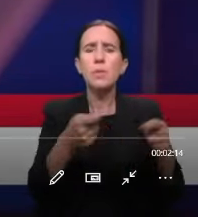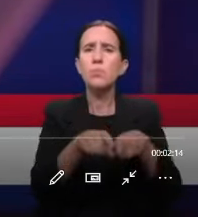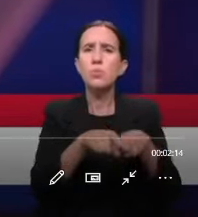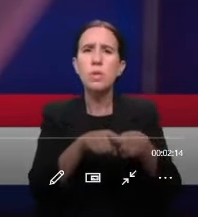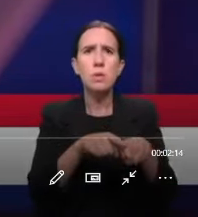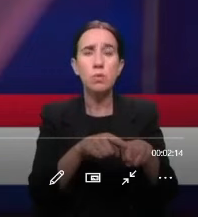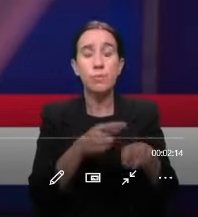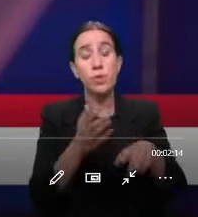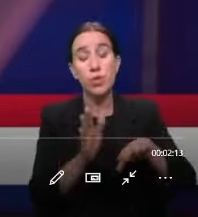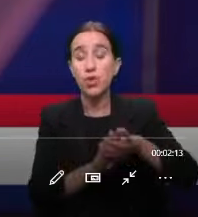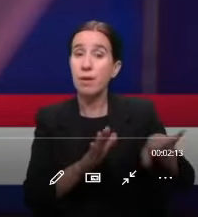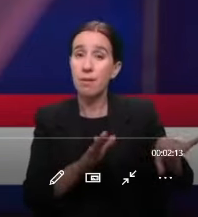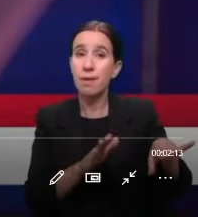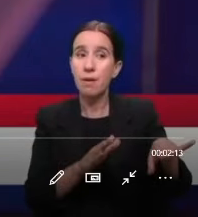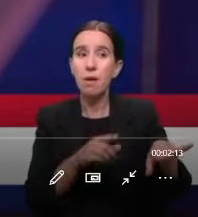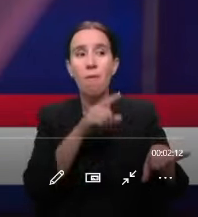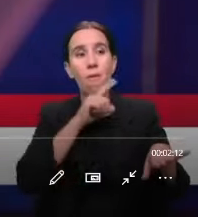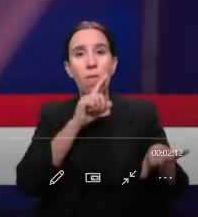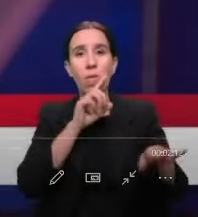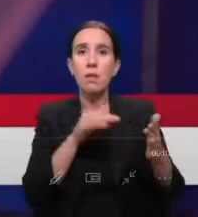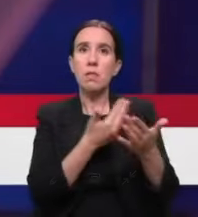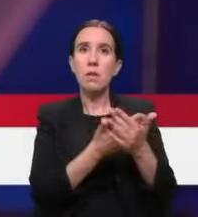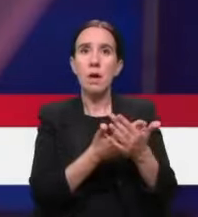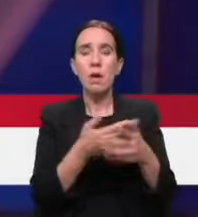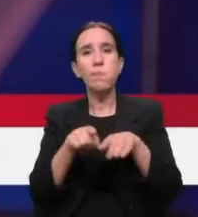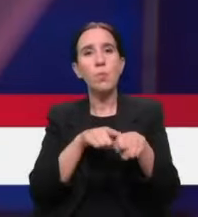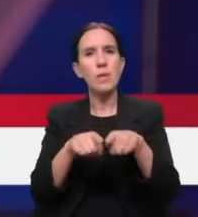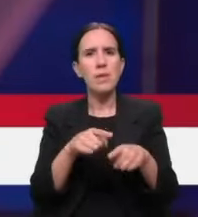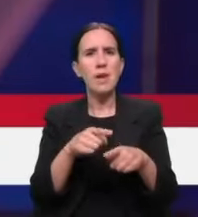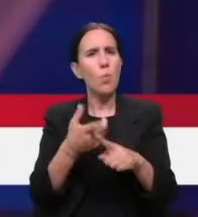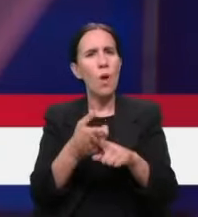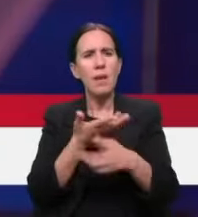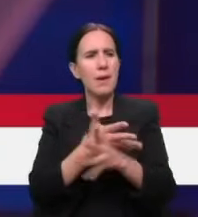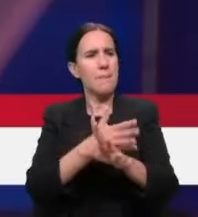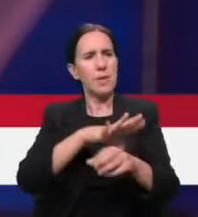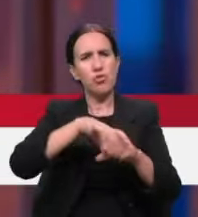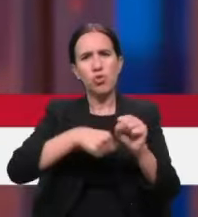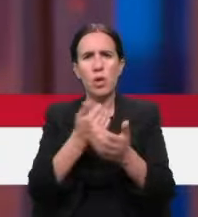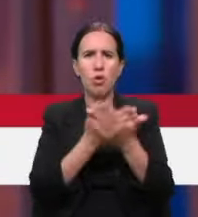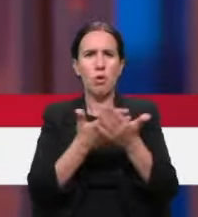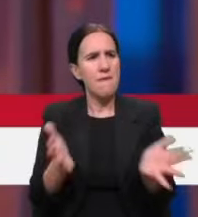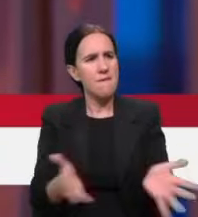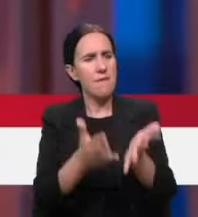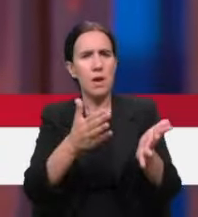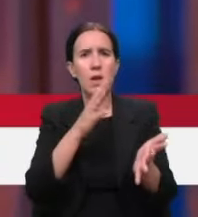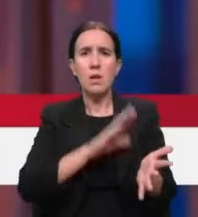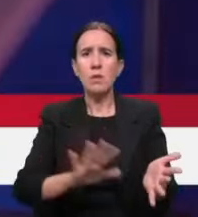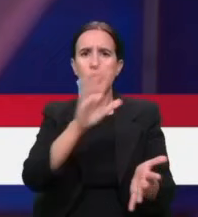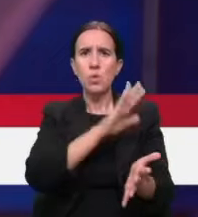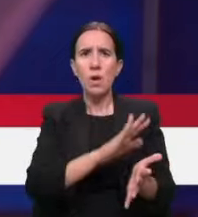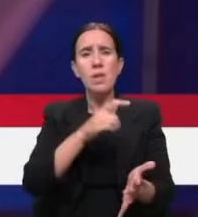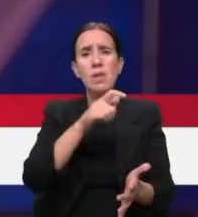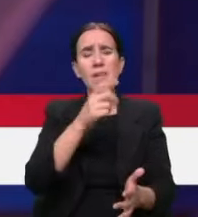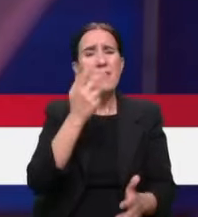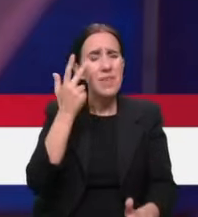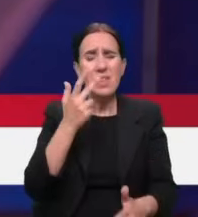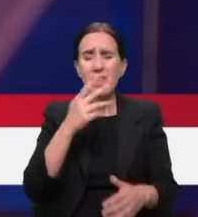de esquerda para praticar política de terra queimada, destruir a economia nacional e destruir a vida,